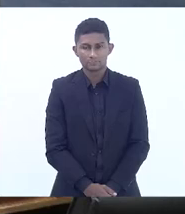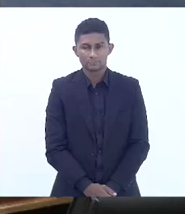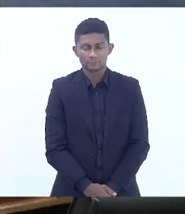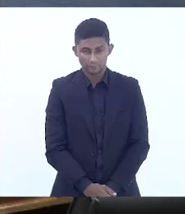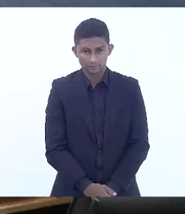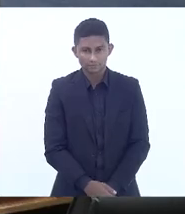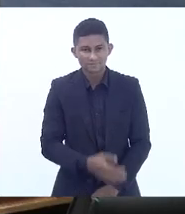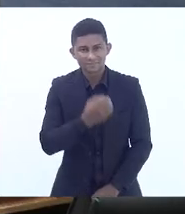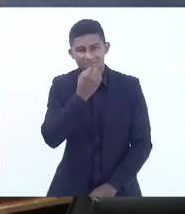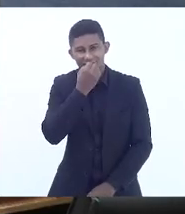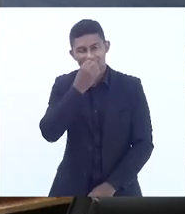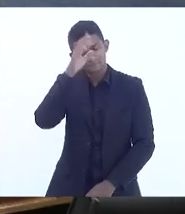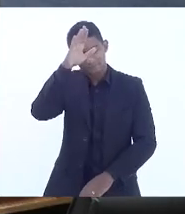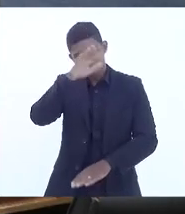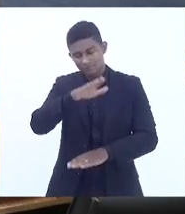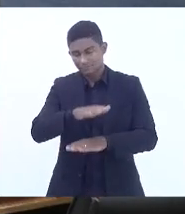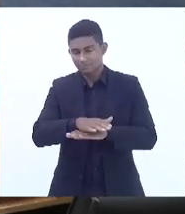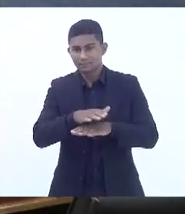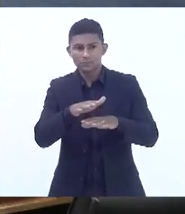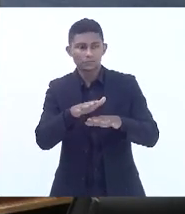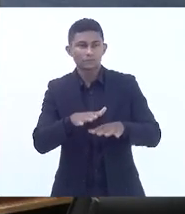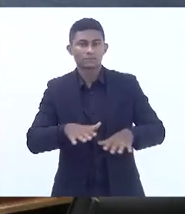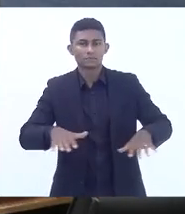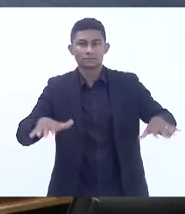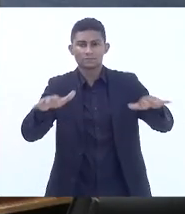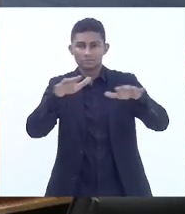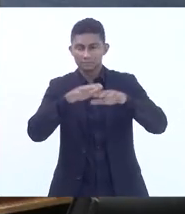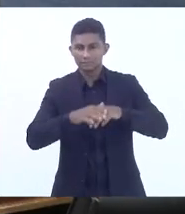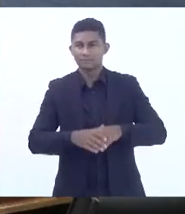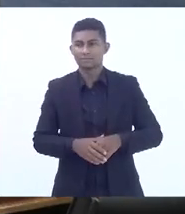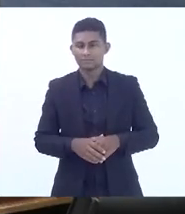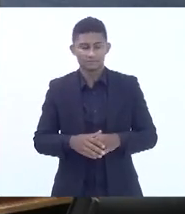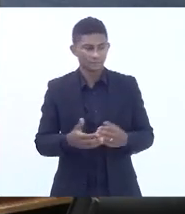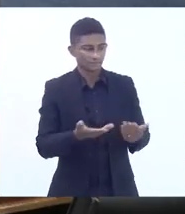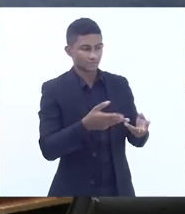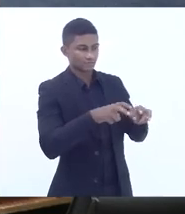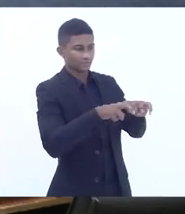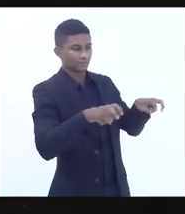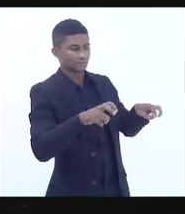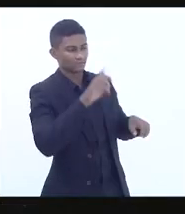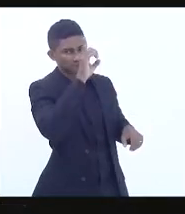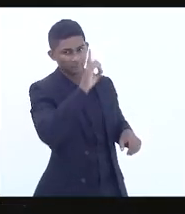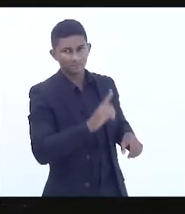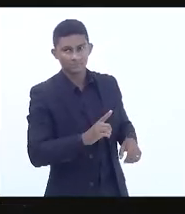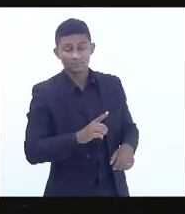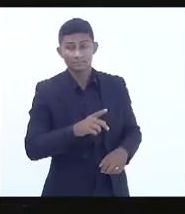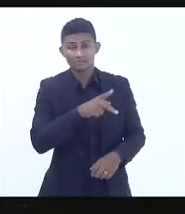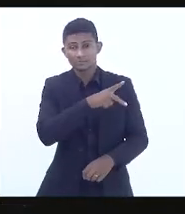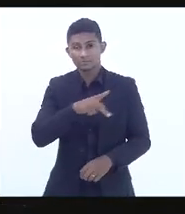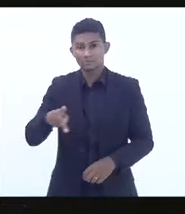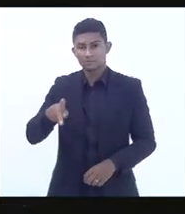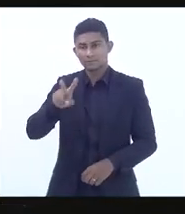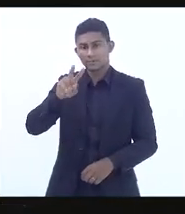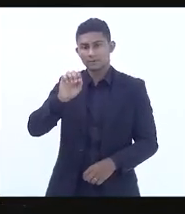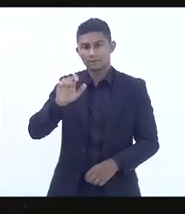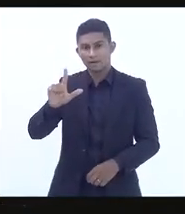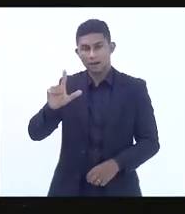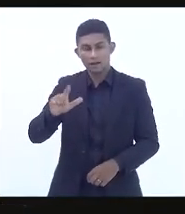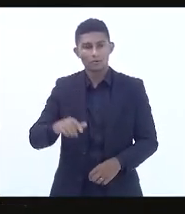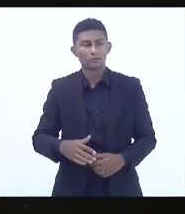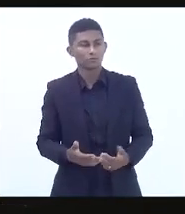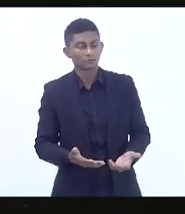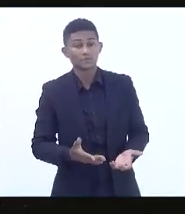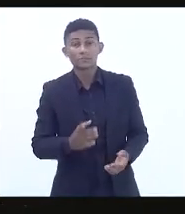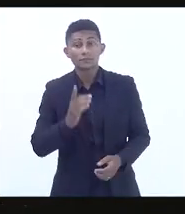Boa tarde a todos e a todas. Boa tarde, mesa diretora, nosso presidente Val, Marquinho, nosso nobre